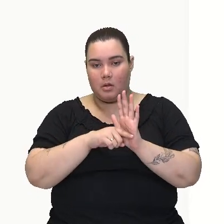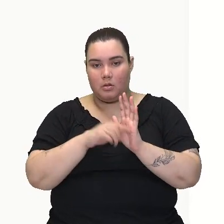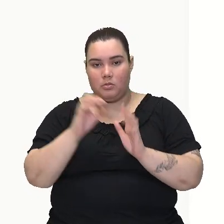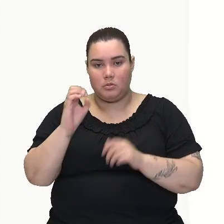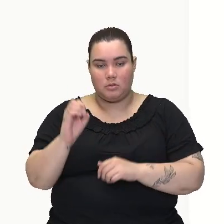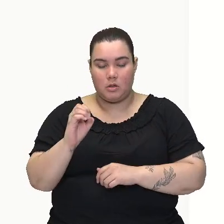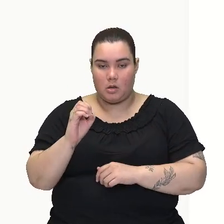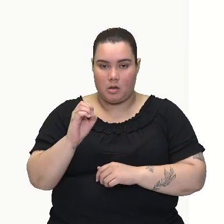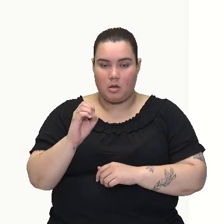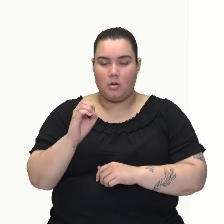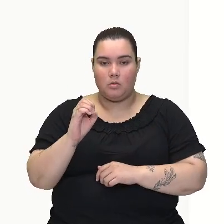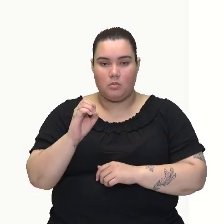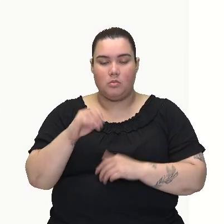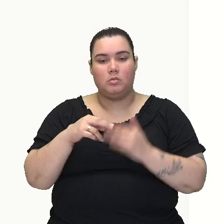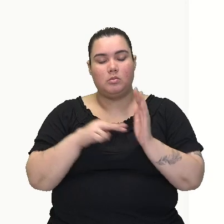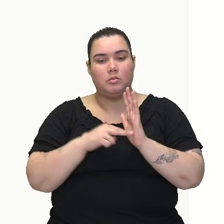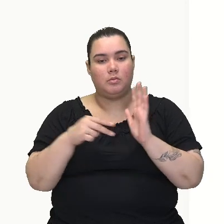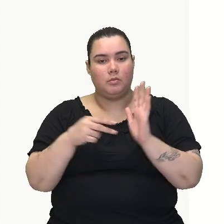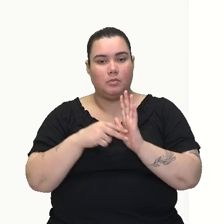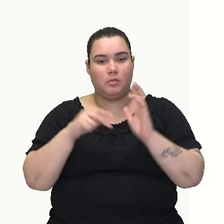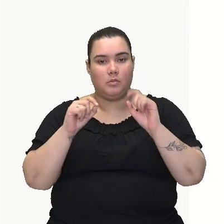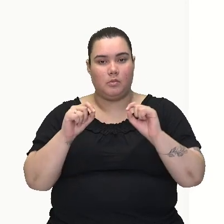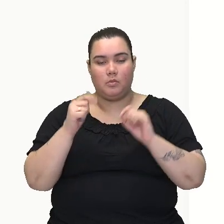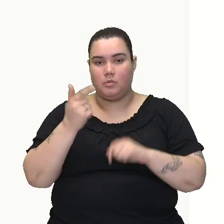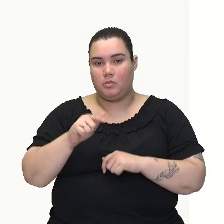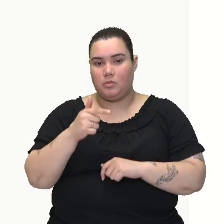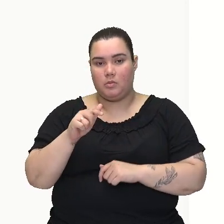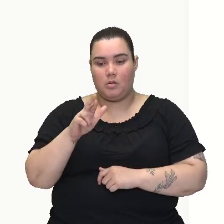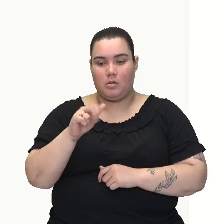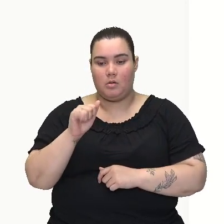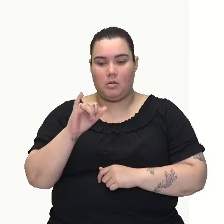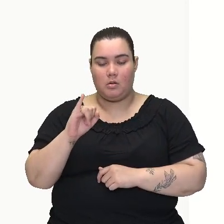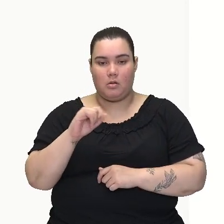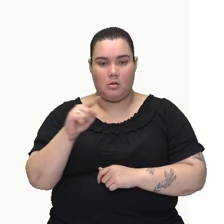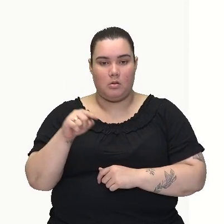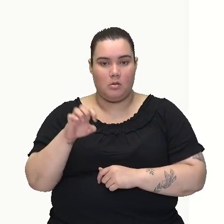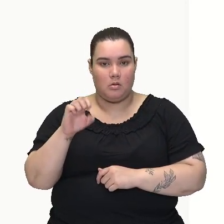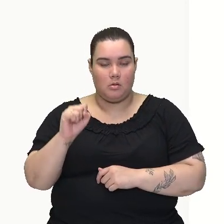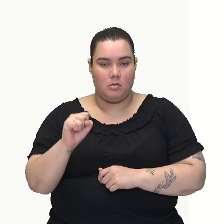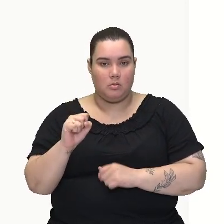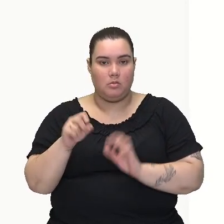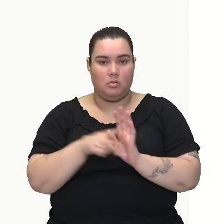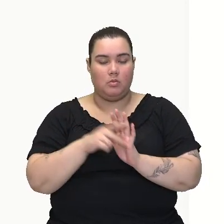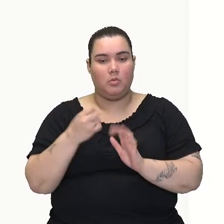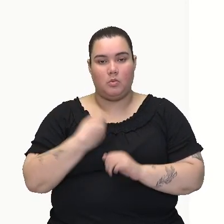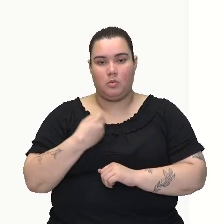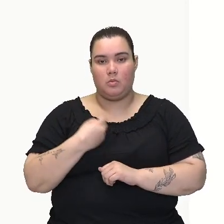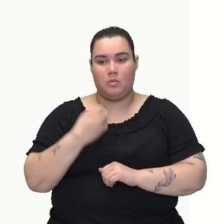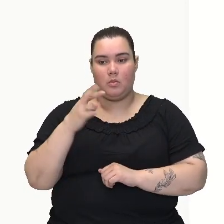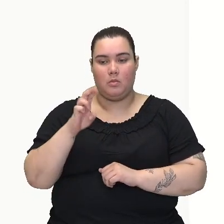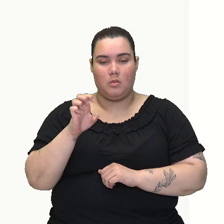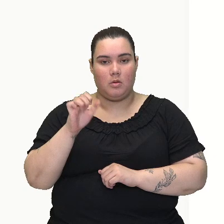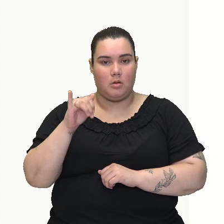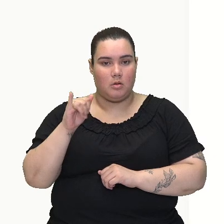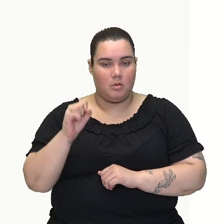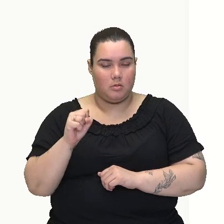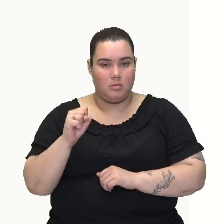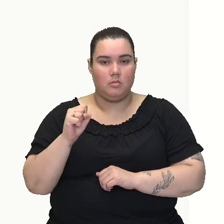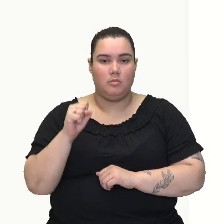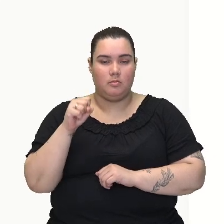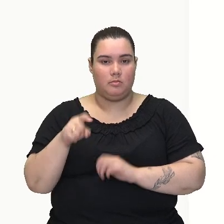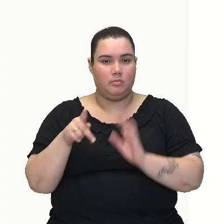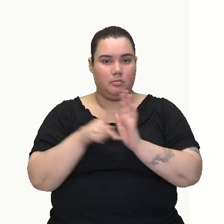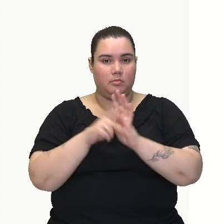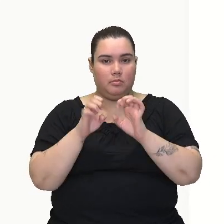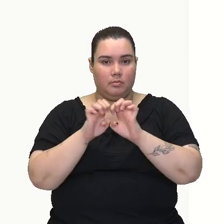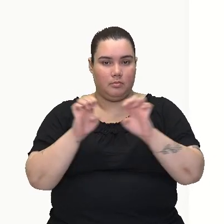zero, significa que eu não tenho raízes no conjunto dos números reais para essa